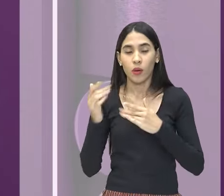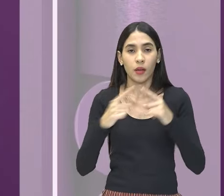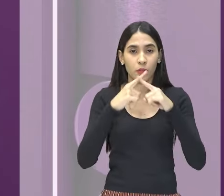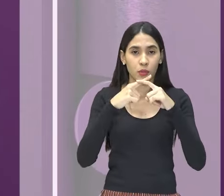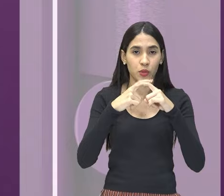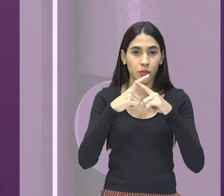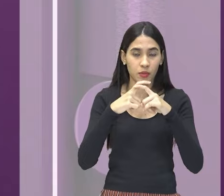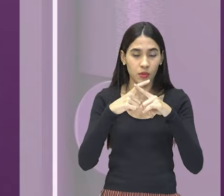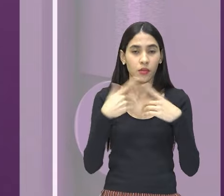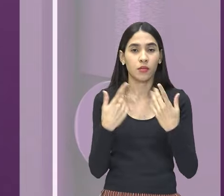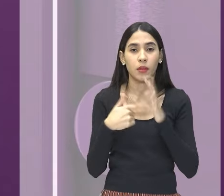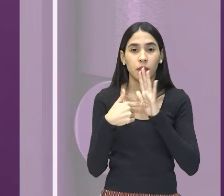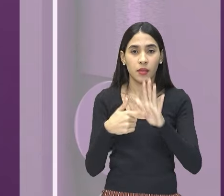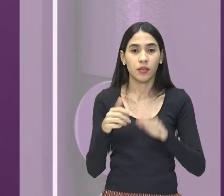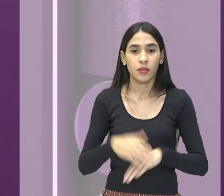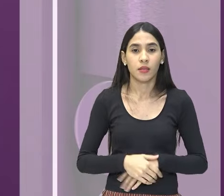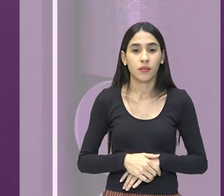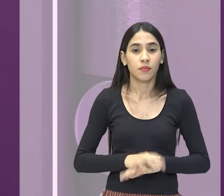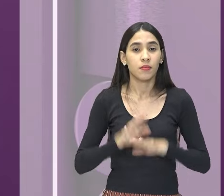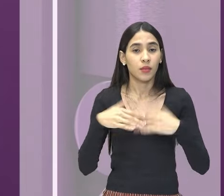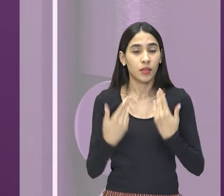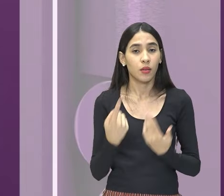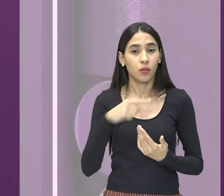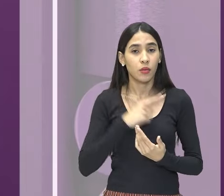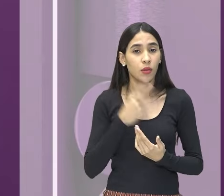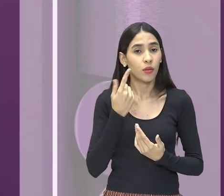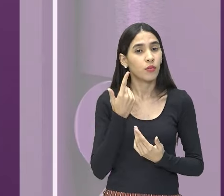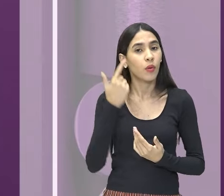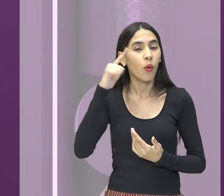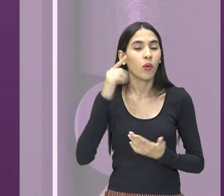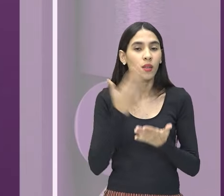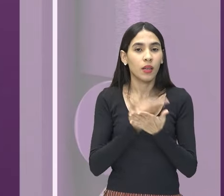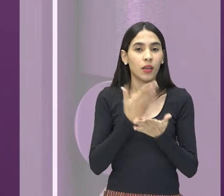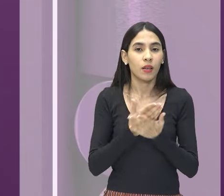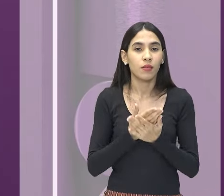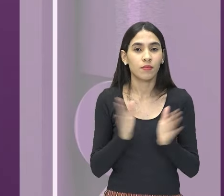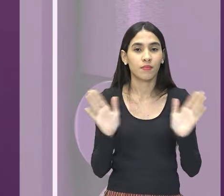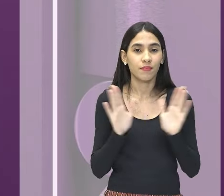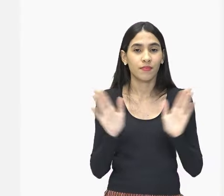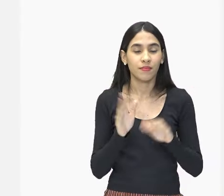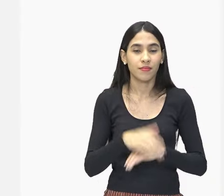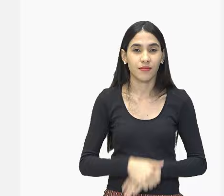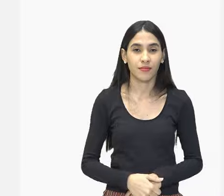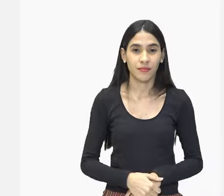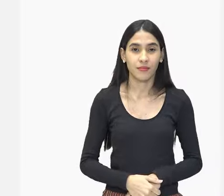multiplicação de monômios que aparecer. Então, nos vemos no próximo encontro. Até lá!